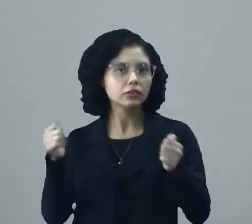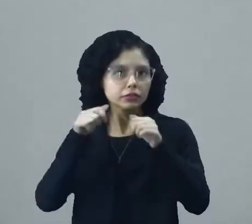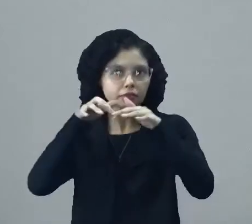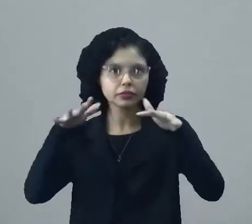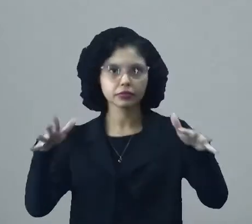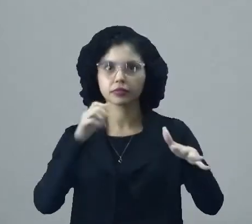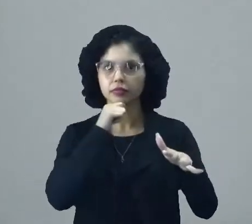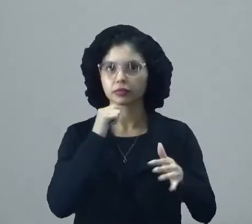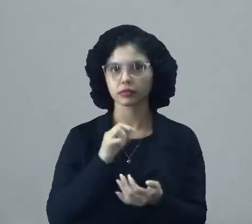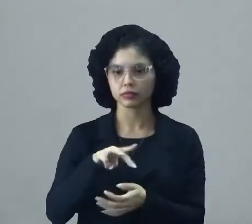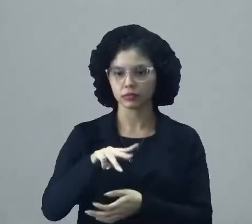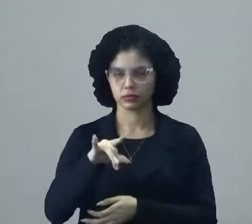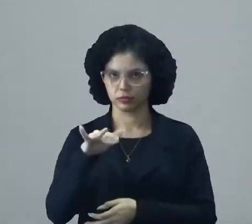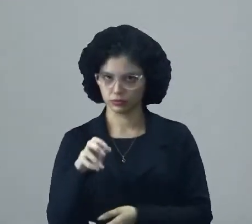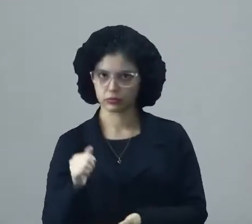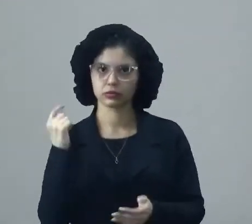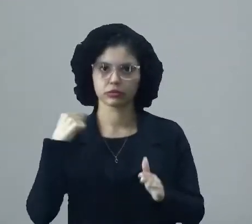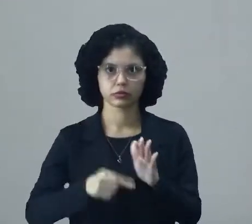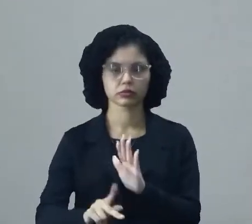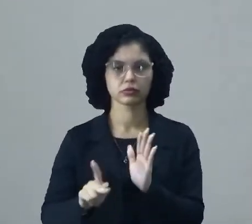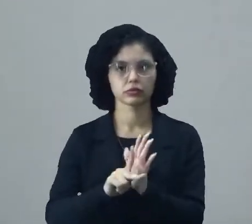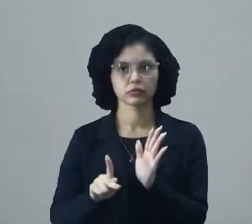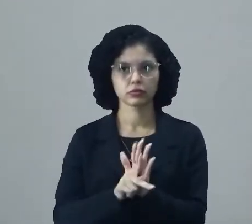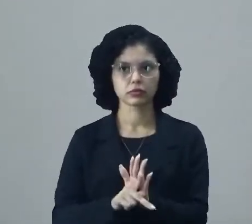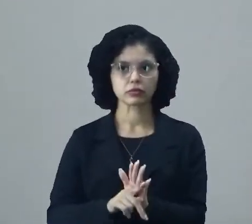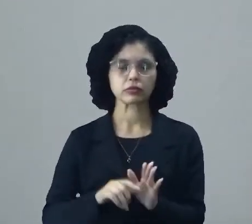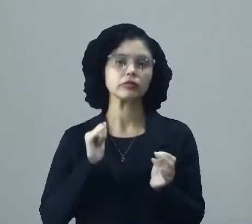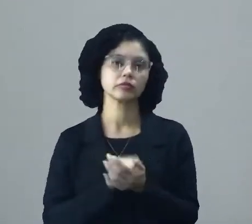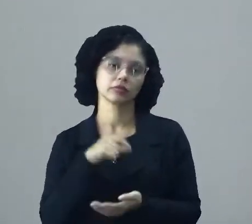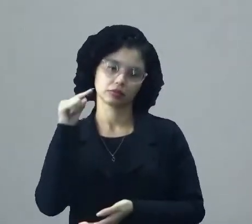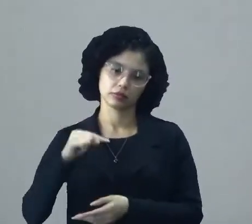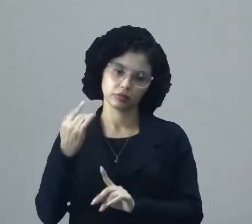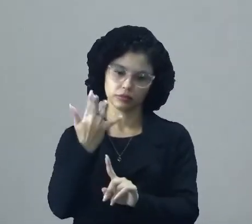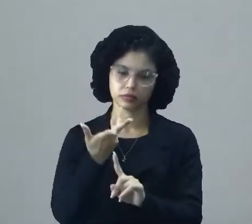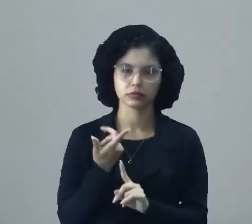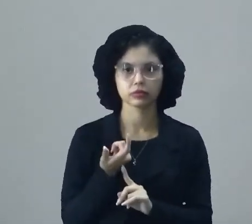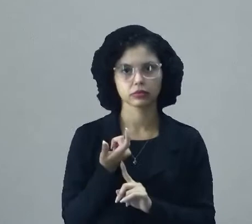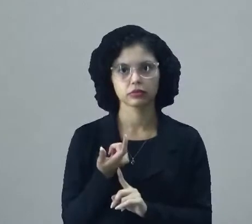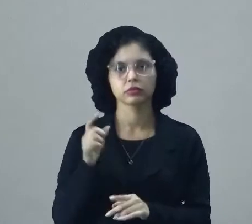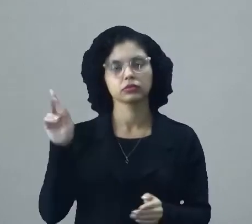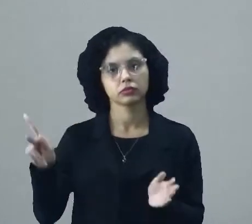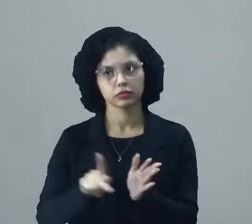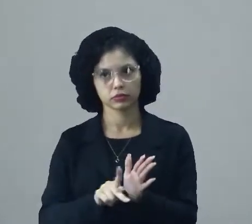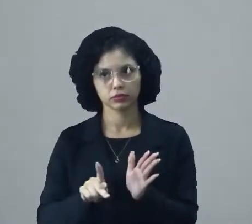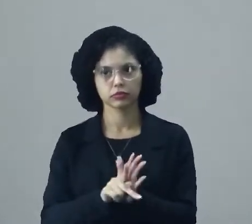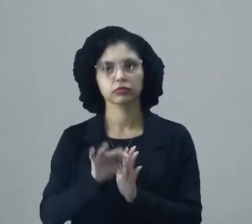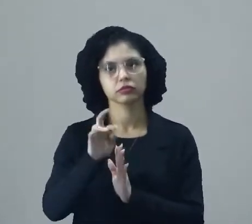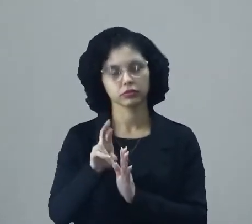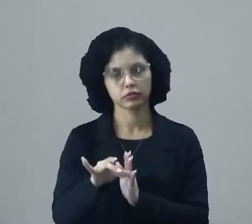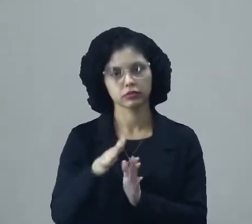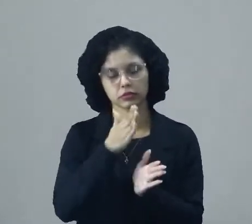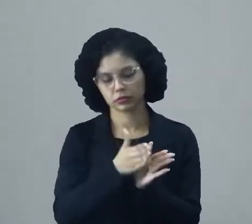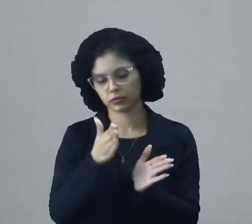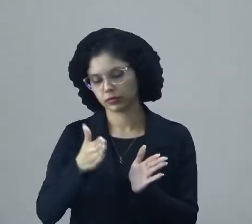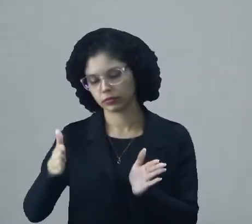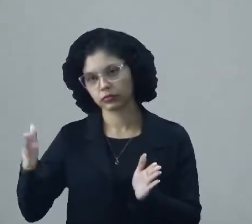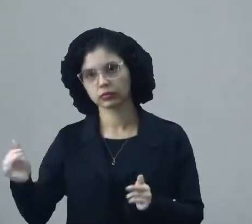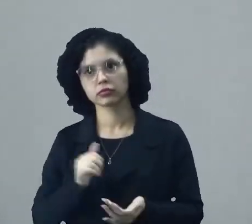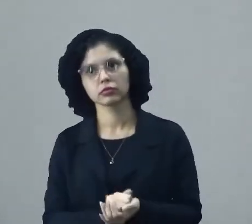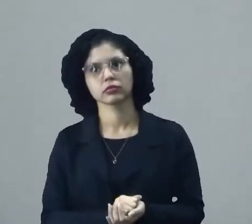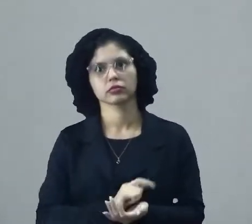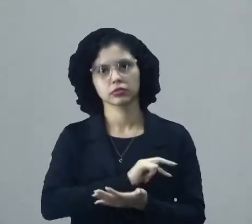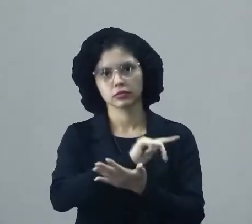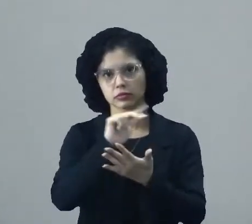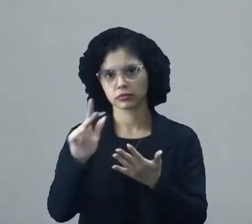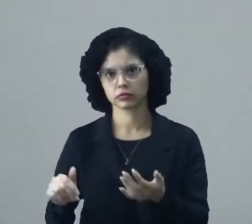ampla nas modalidades dentro de um mesmo segmento. Aqui é ginástica artística, mas dentro desse segmento eu tenho diversos aparelhos que vão